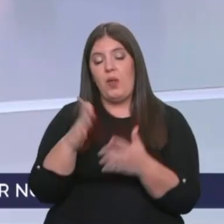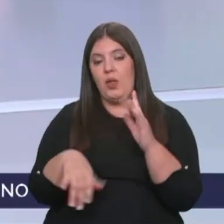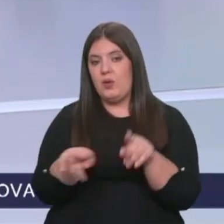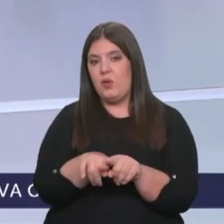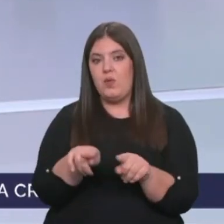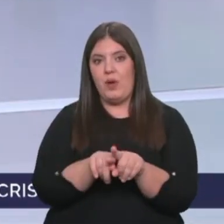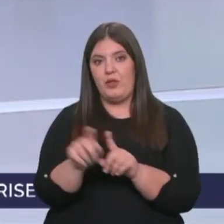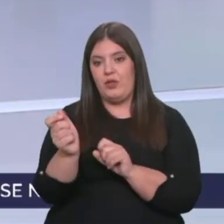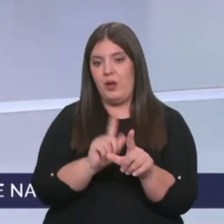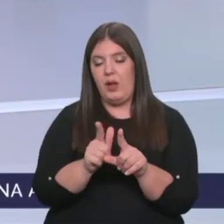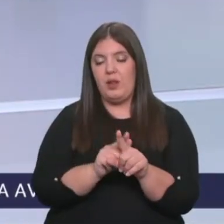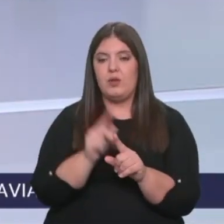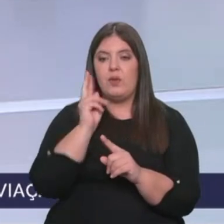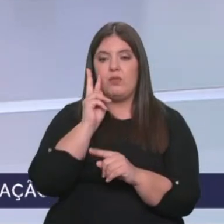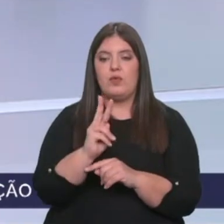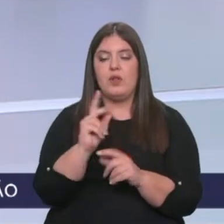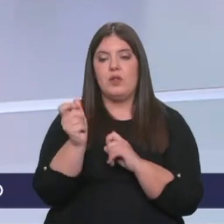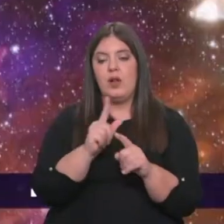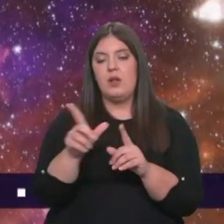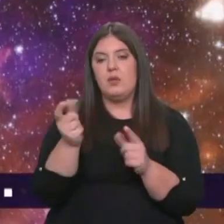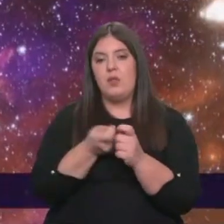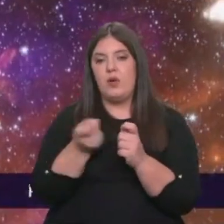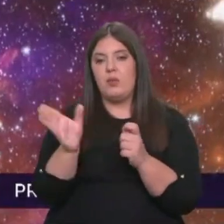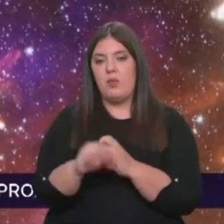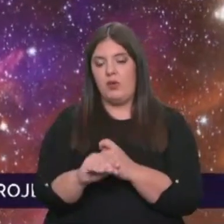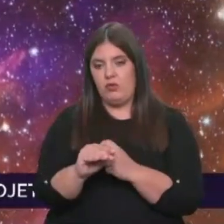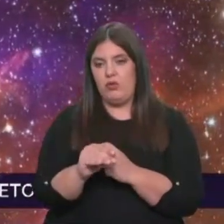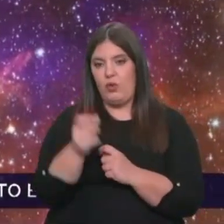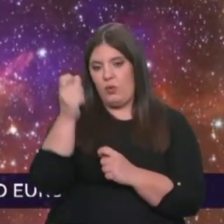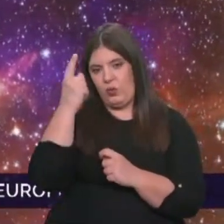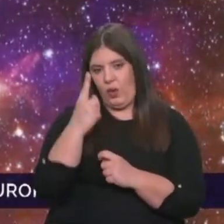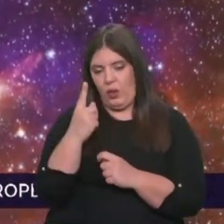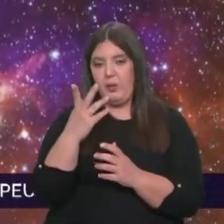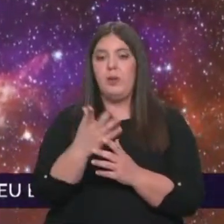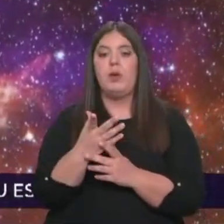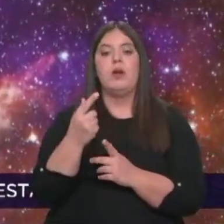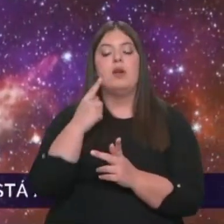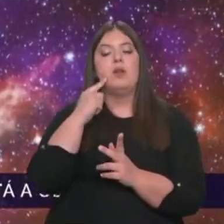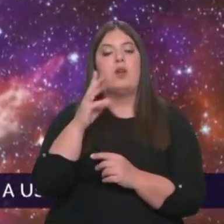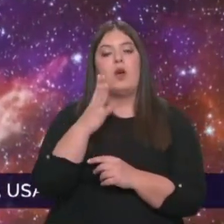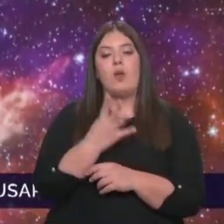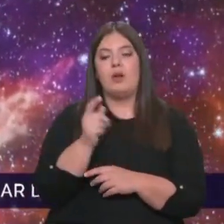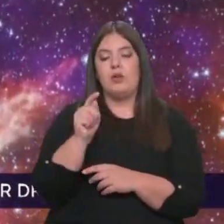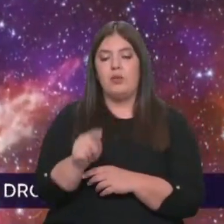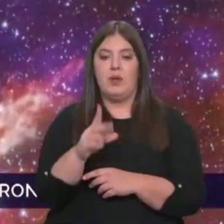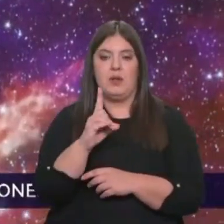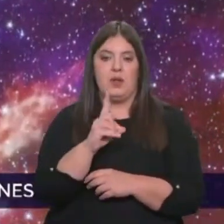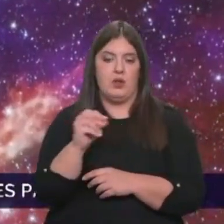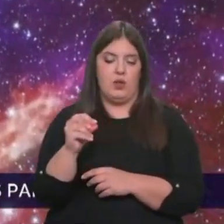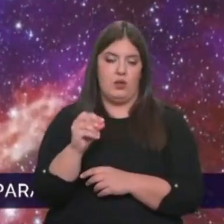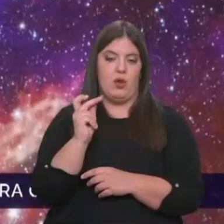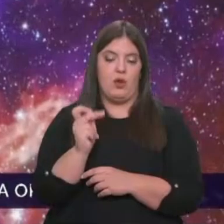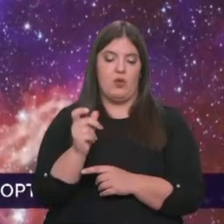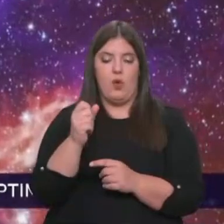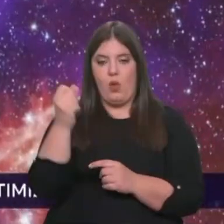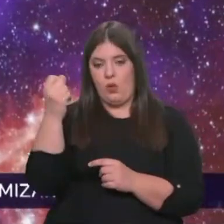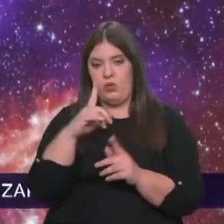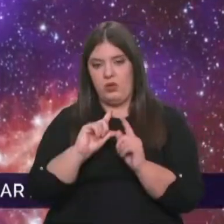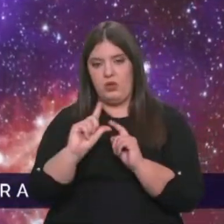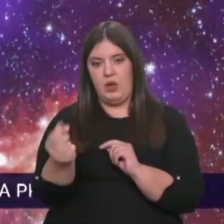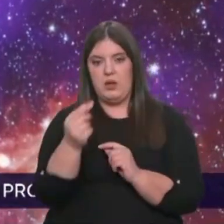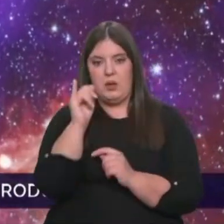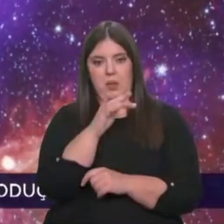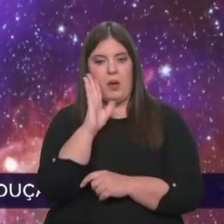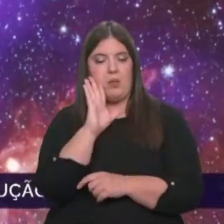até ao enxame de estrelas mais próximo do Sol. Está a cerca de 4.600 anos-luz de distância. São estas imagens que estamos a ver.